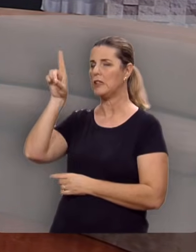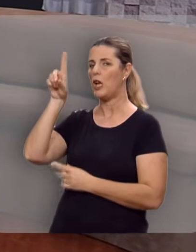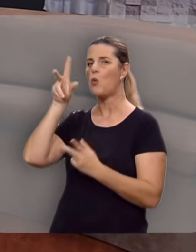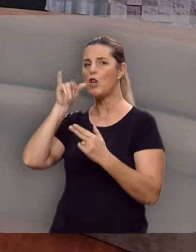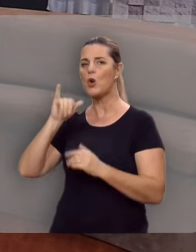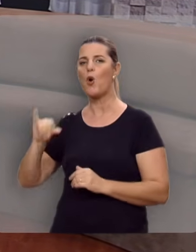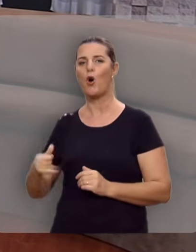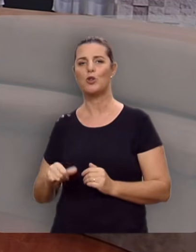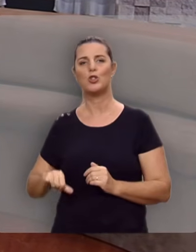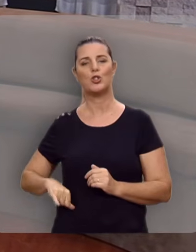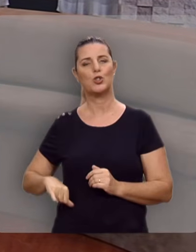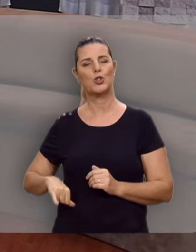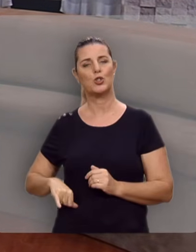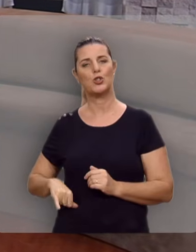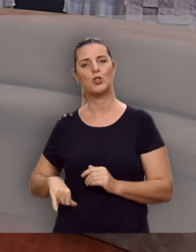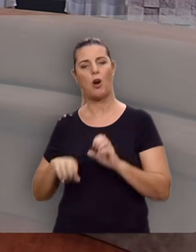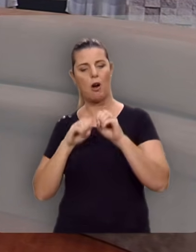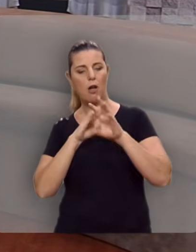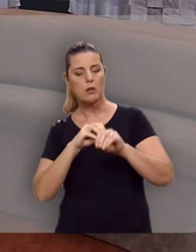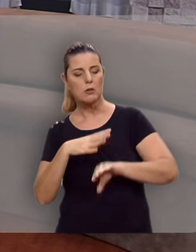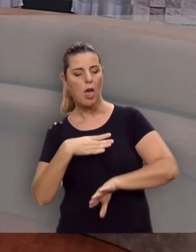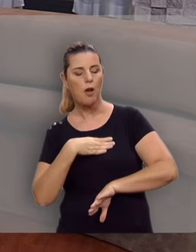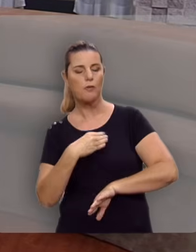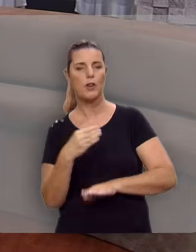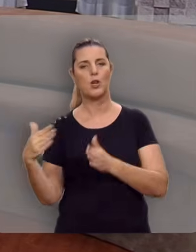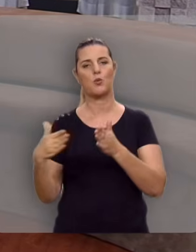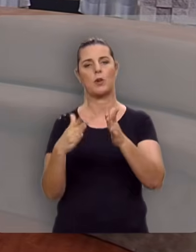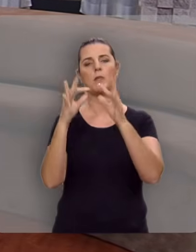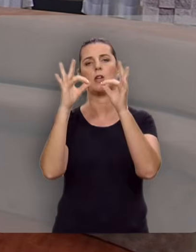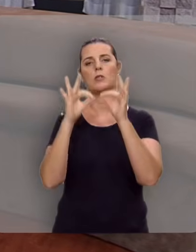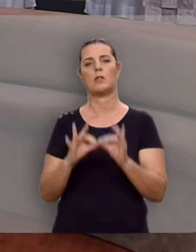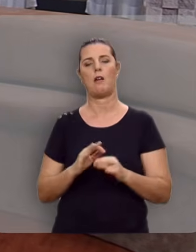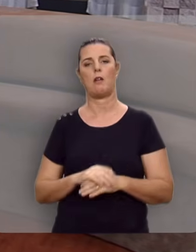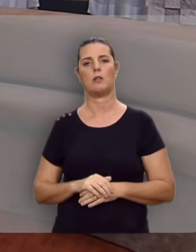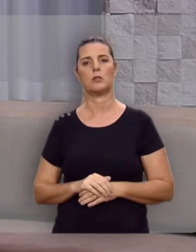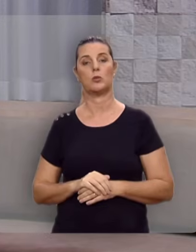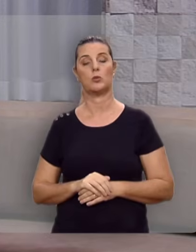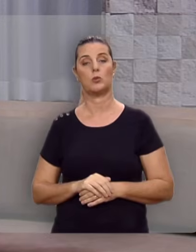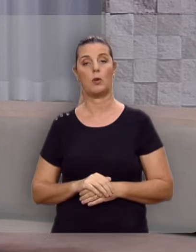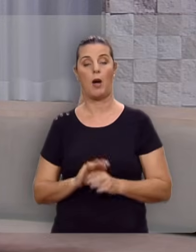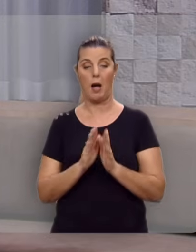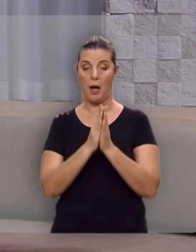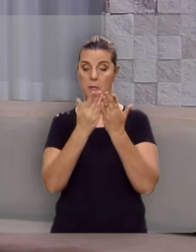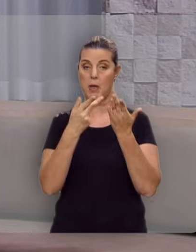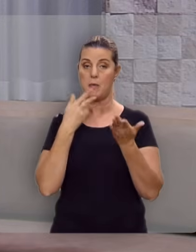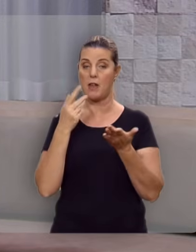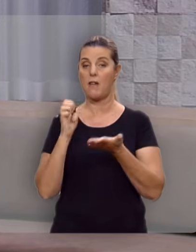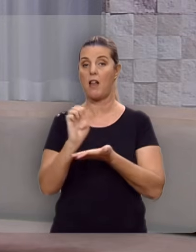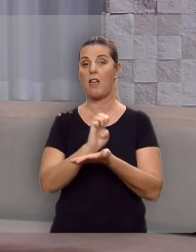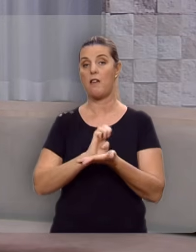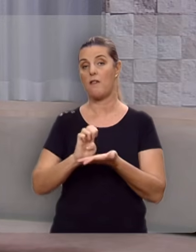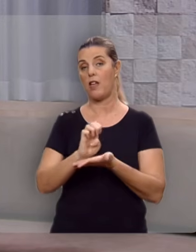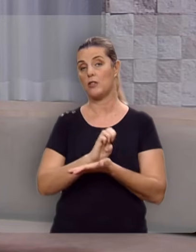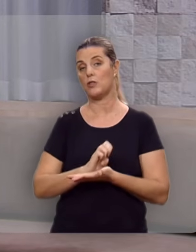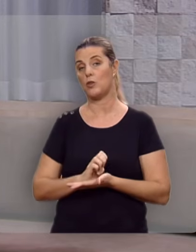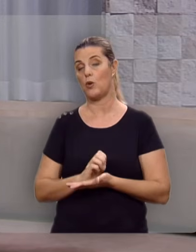como Jó, instruir os nossos filhos nos caminhos de Deus. A Bíblia nos diz em